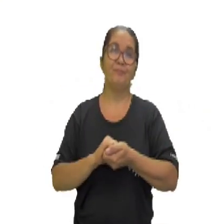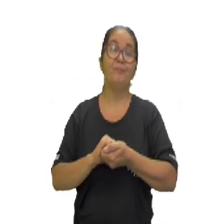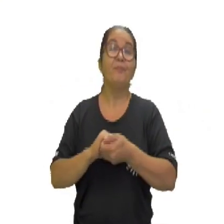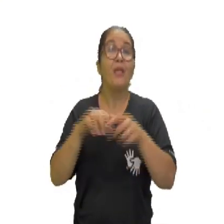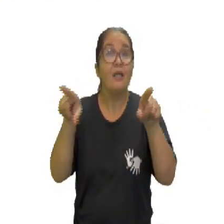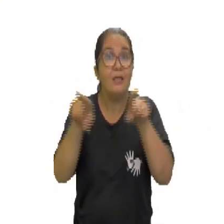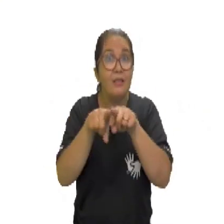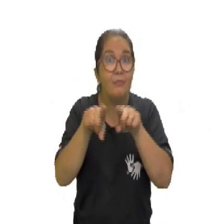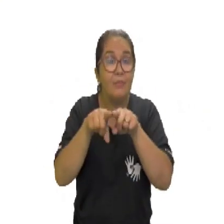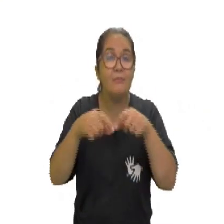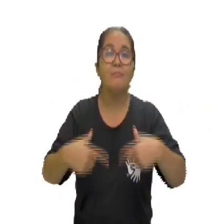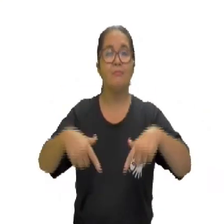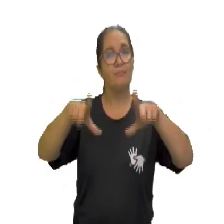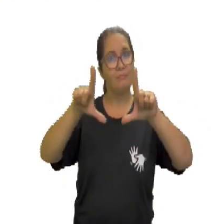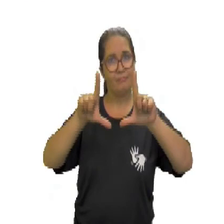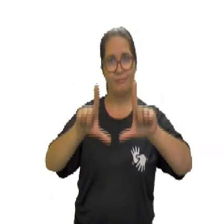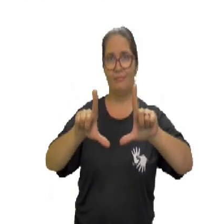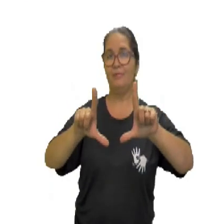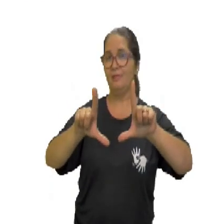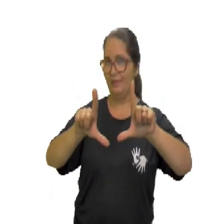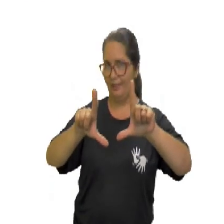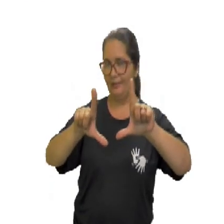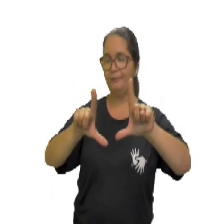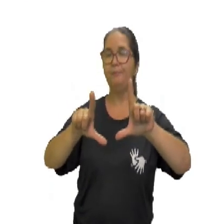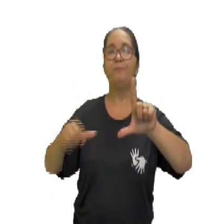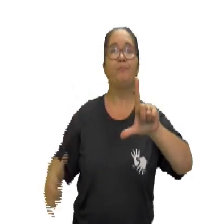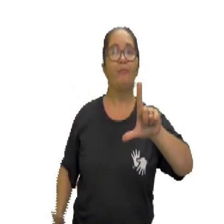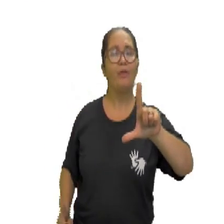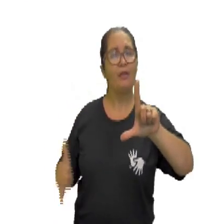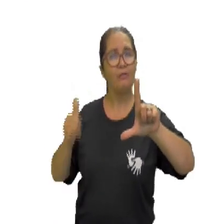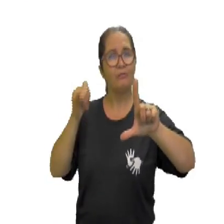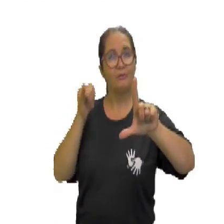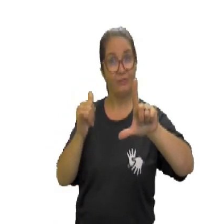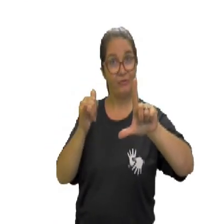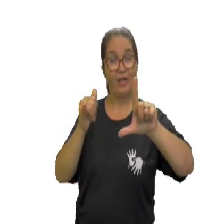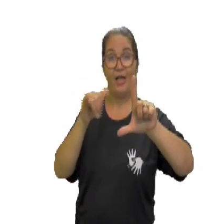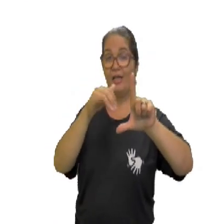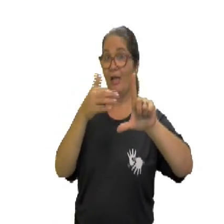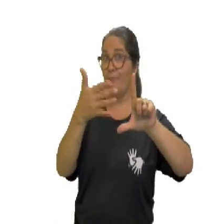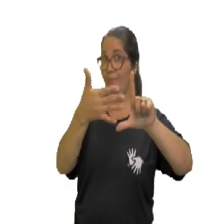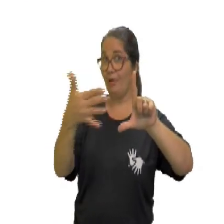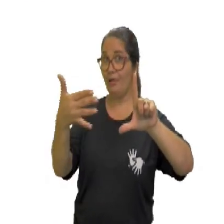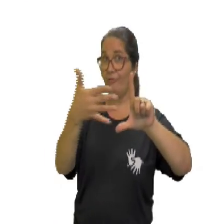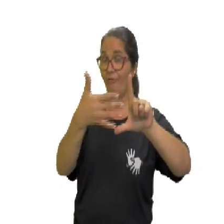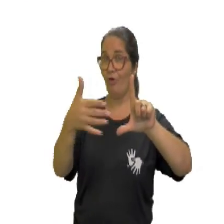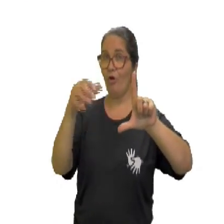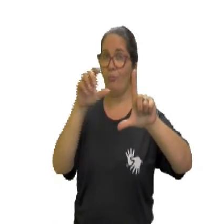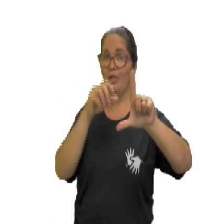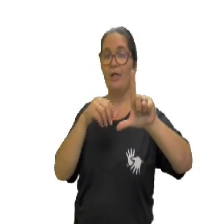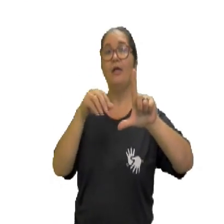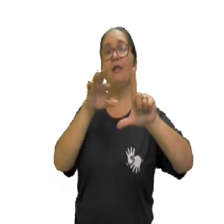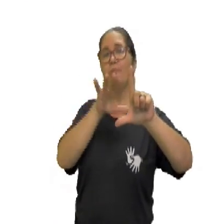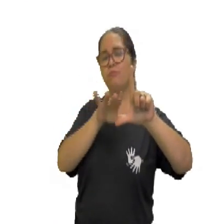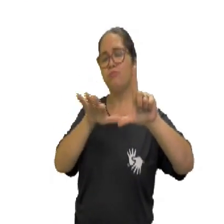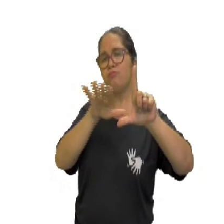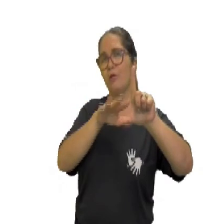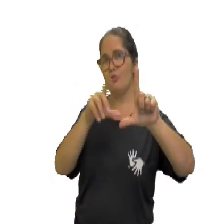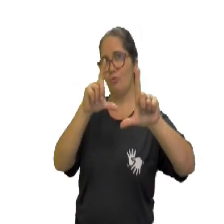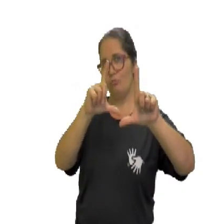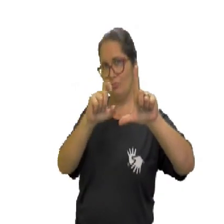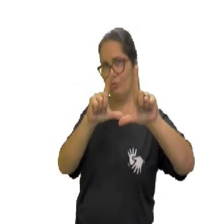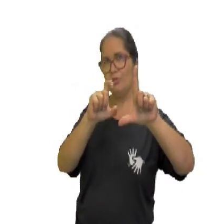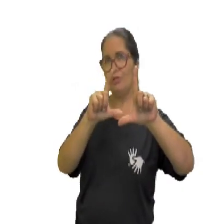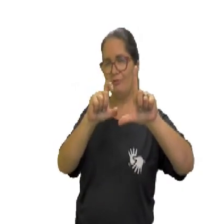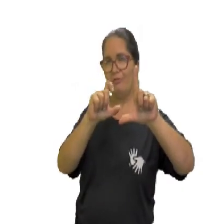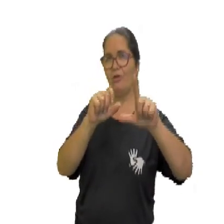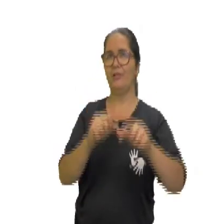acessar a nossa atividade na plataforma SMED-GV, basta apontar a câmera do seu celular para a imagem que aparece no canto da tela.